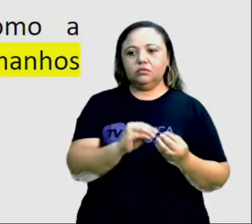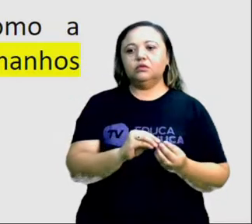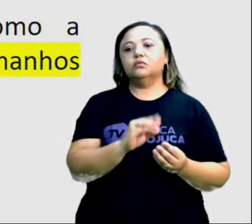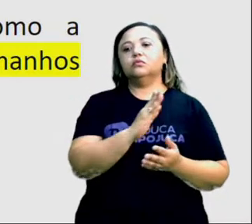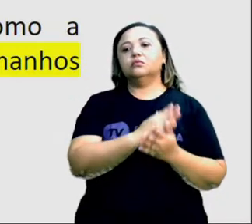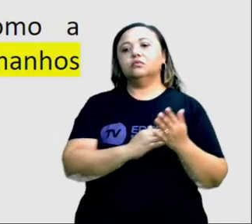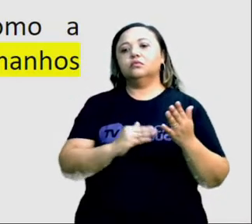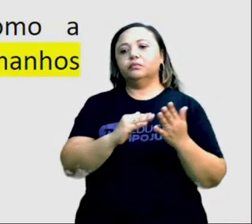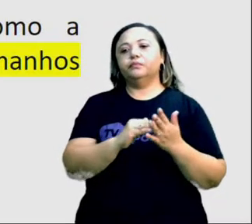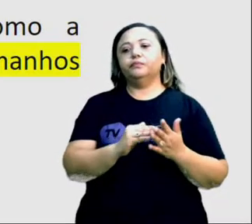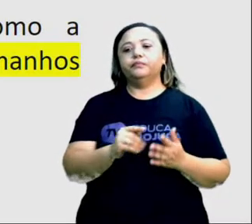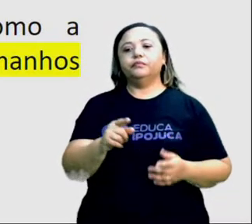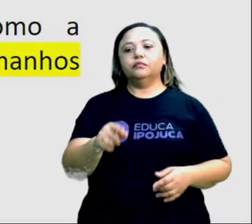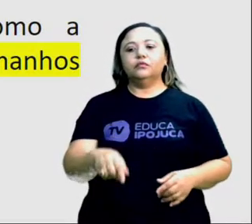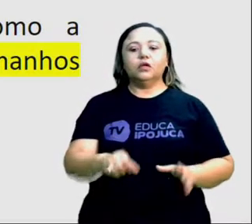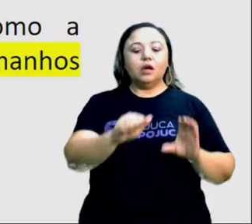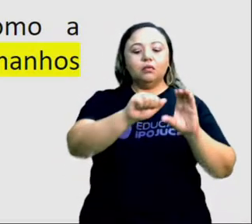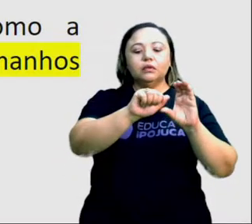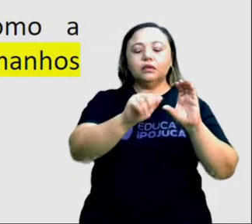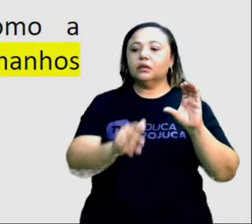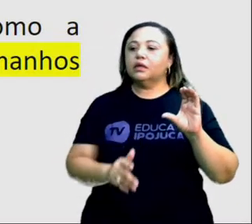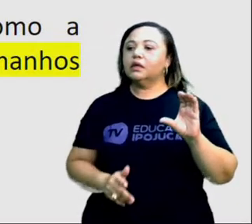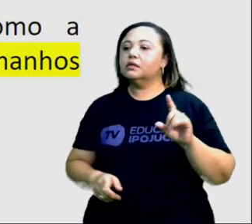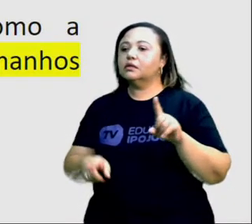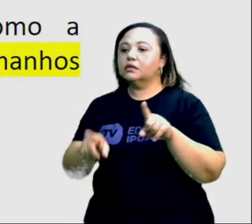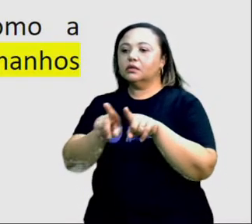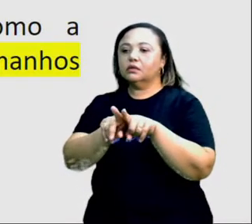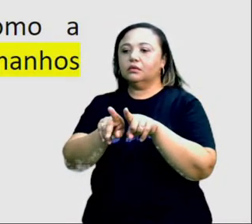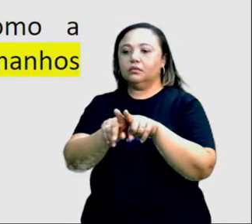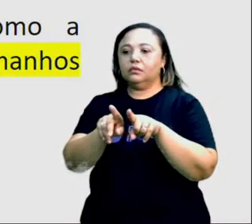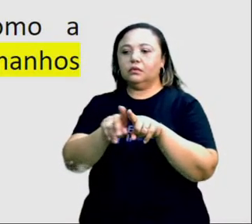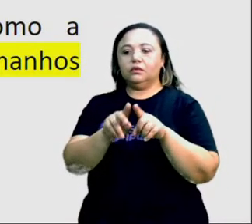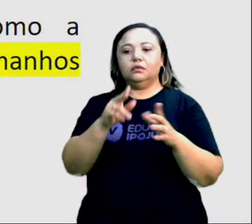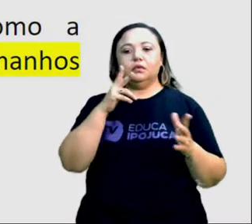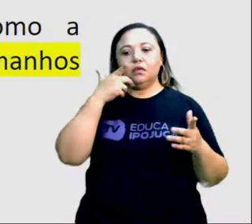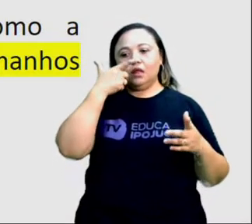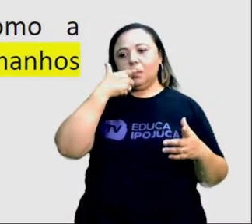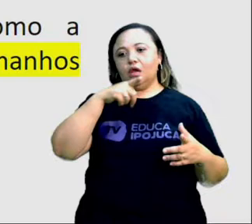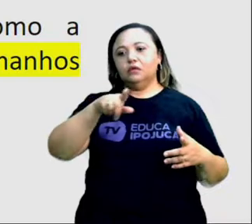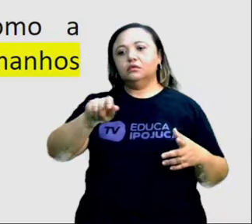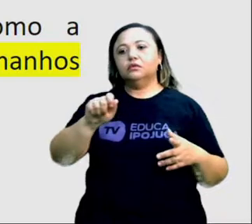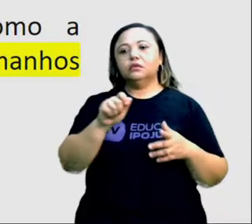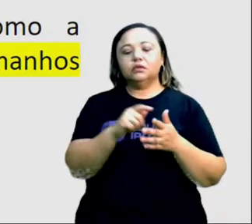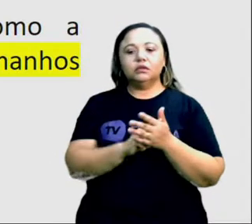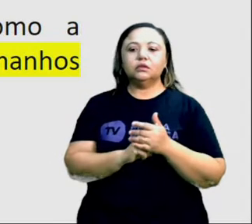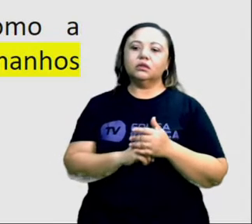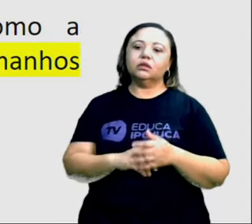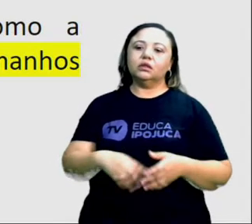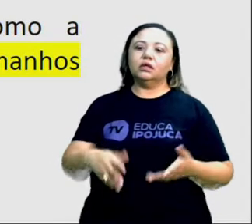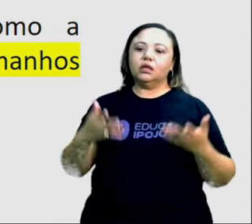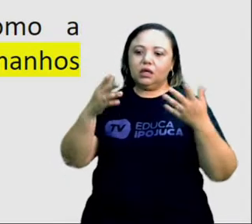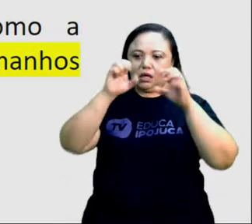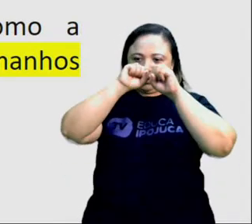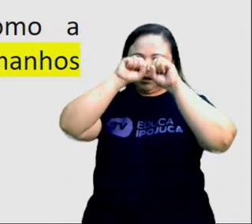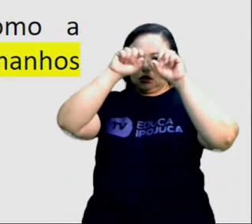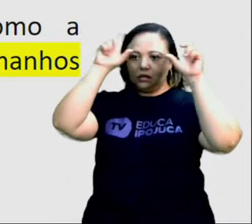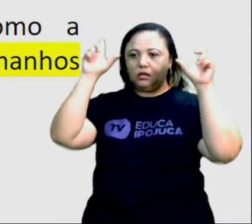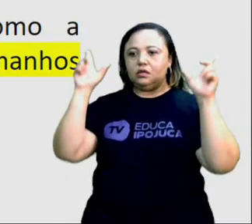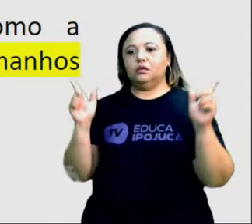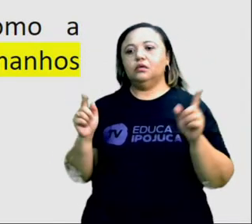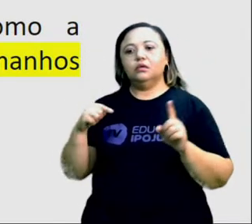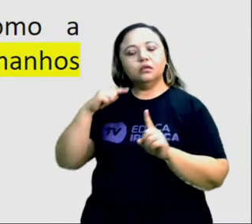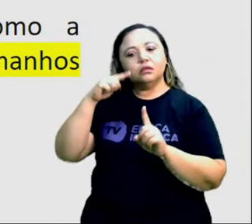Outras características são comprovadas no texto, como a linguagem clara, objetiva